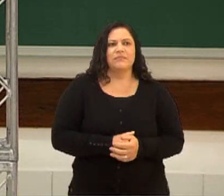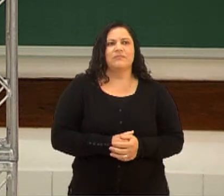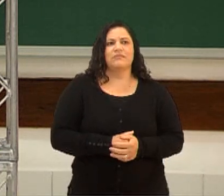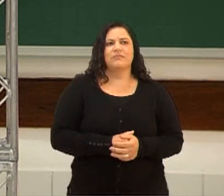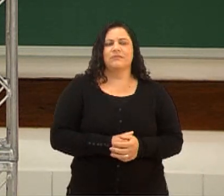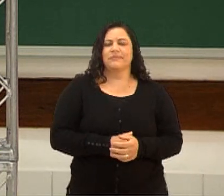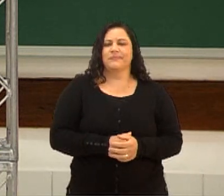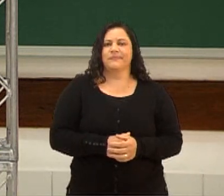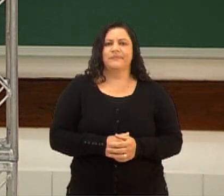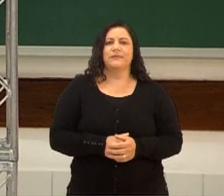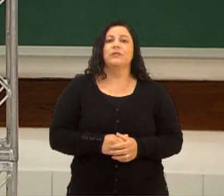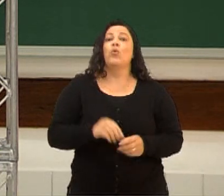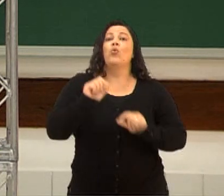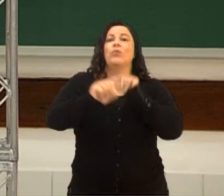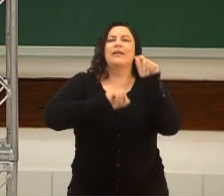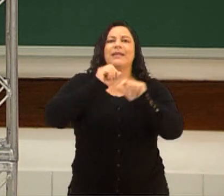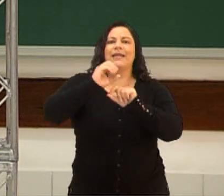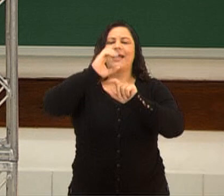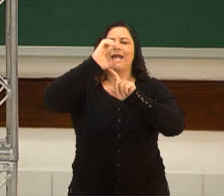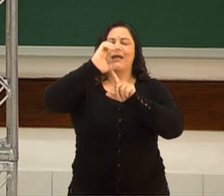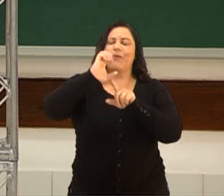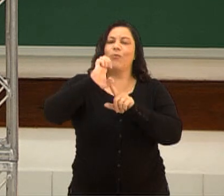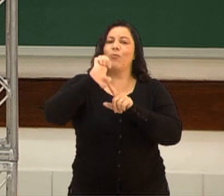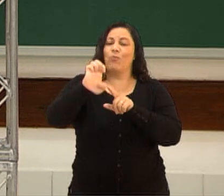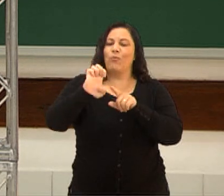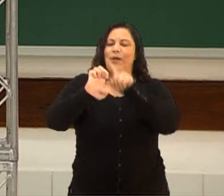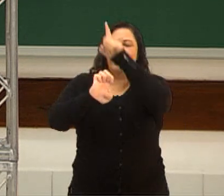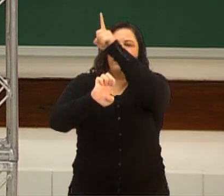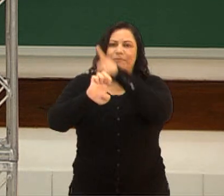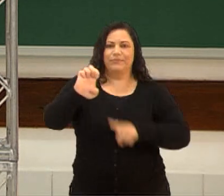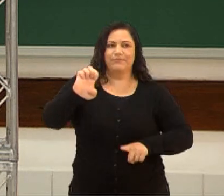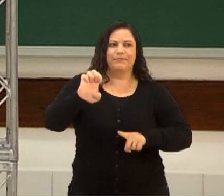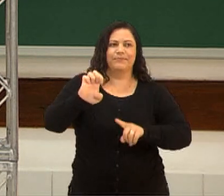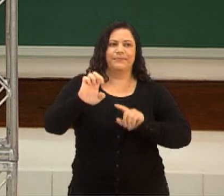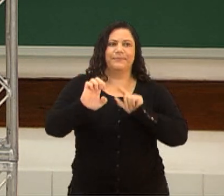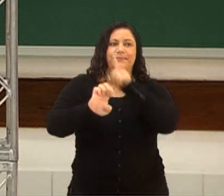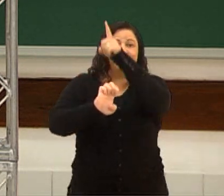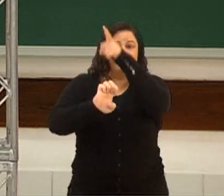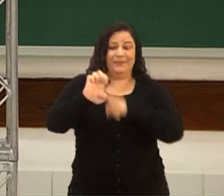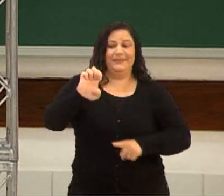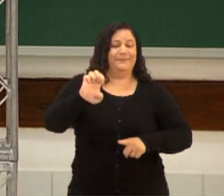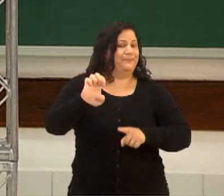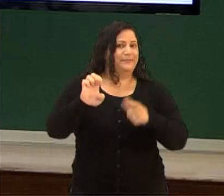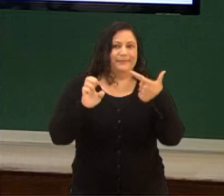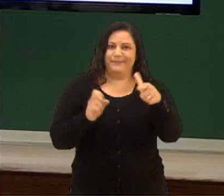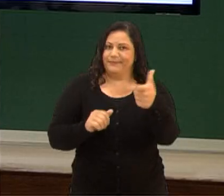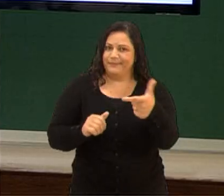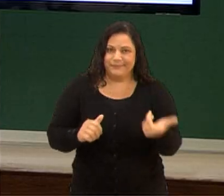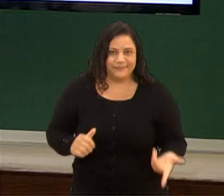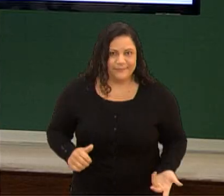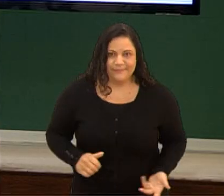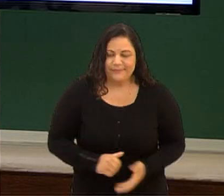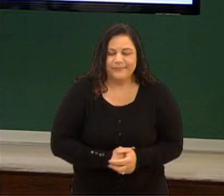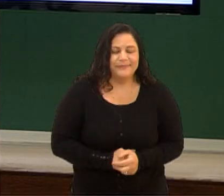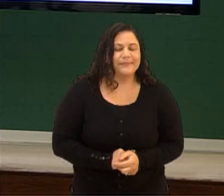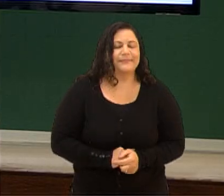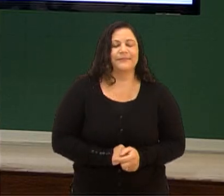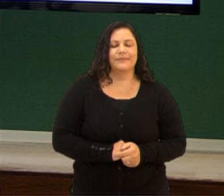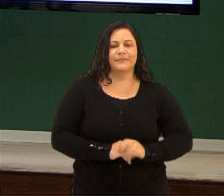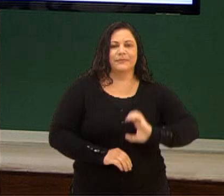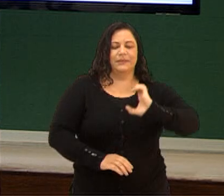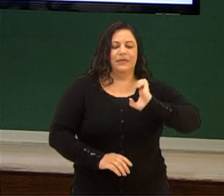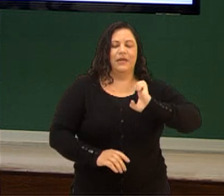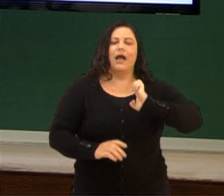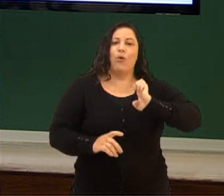Um E ao contrário, riscado, indica que não existe. Ah, professor, 1 por 0 não dá zero?